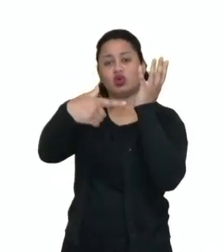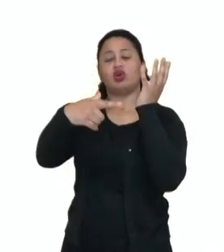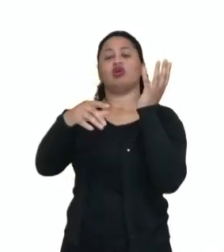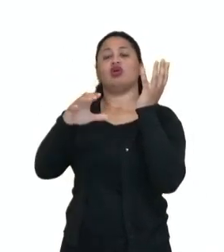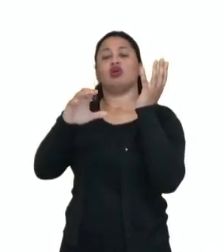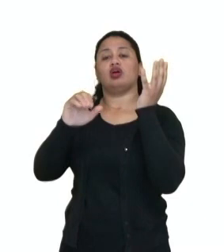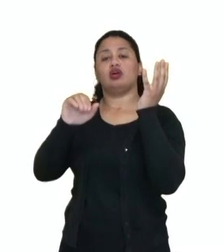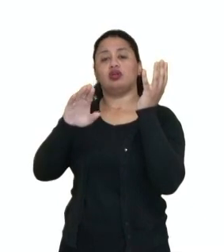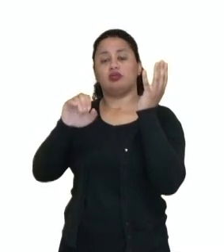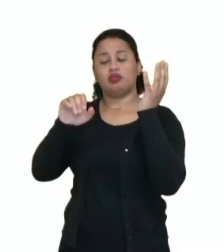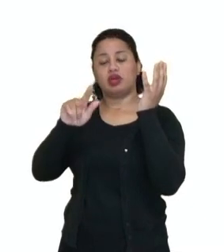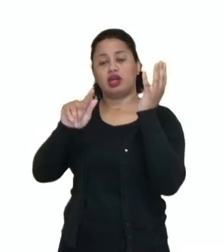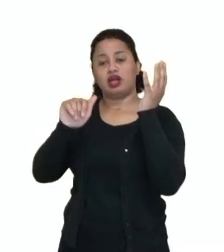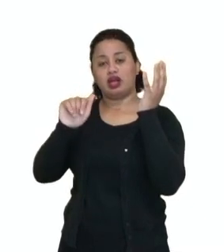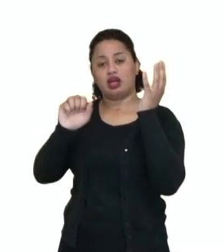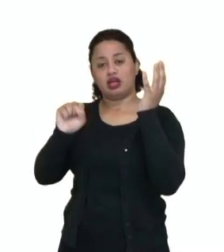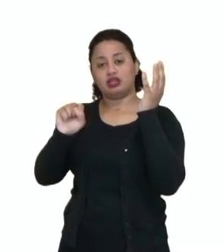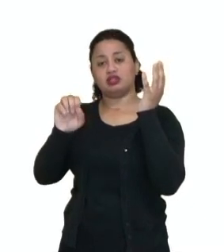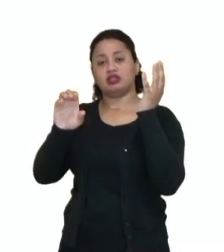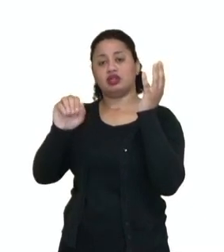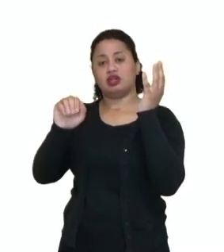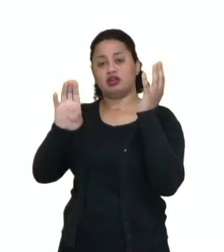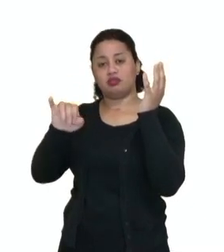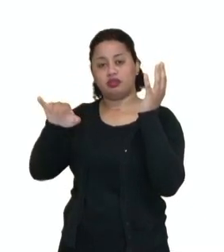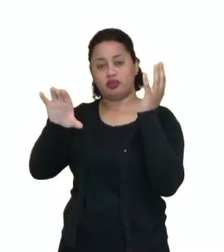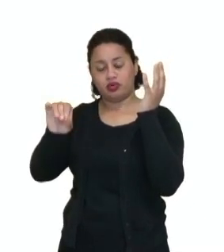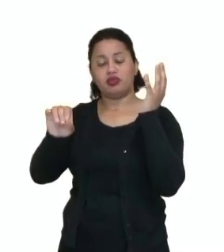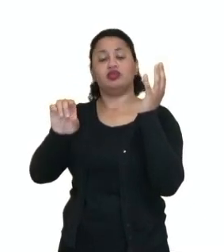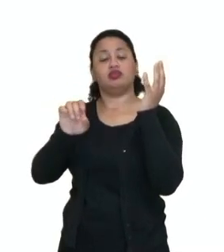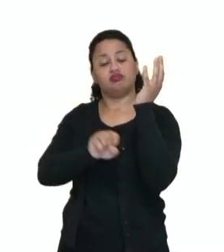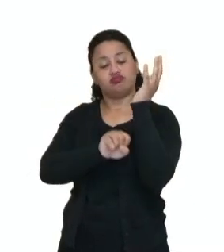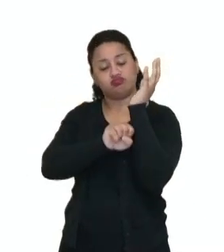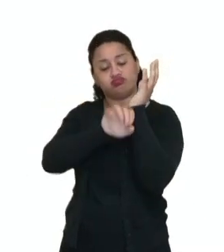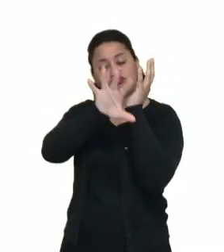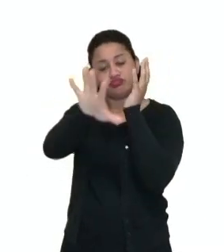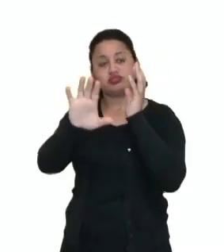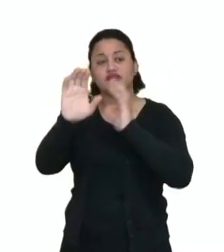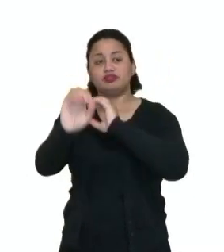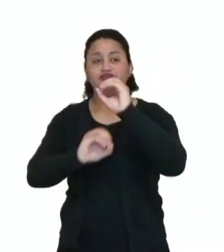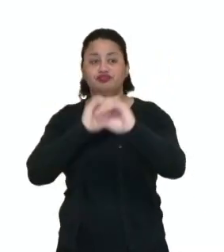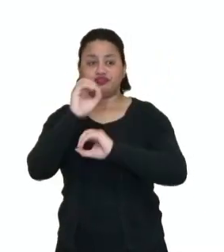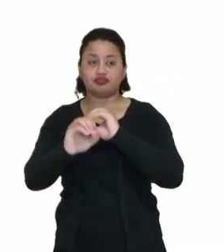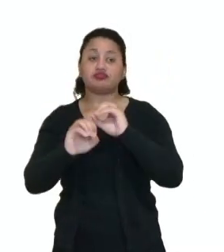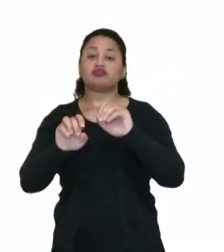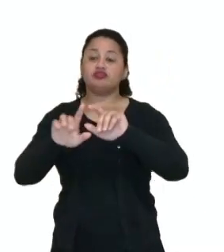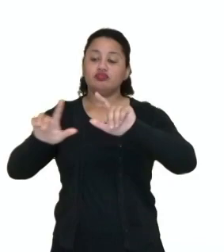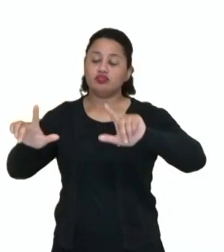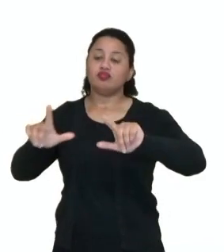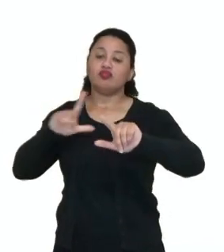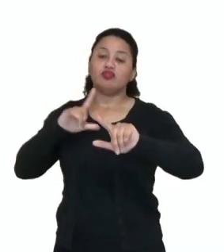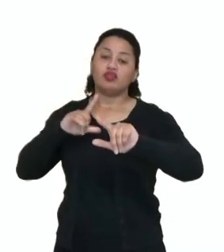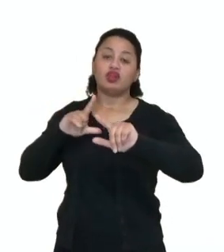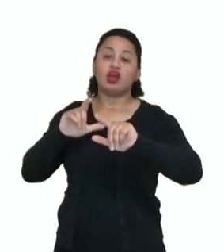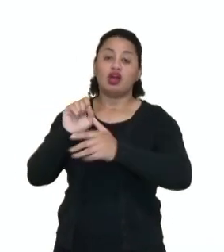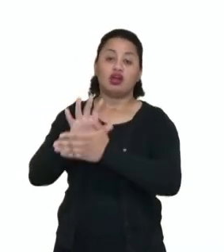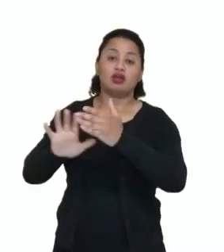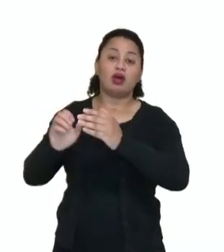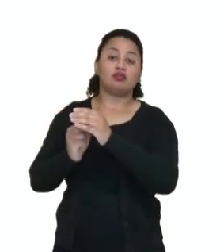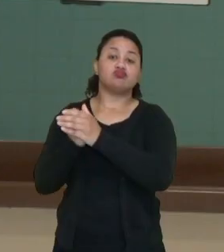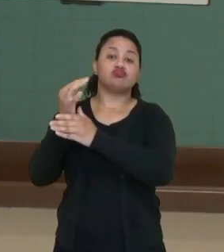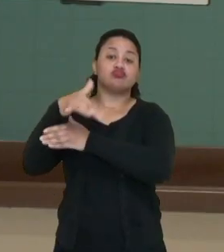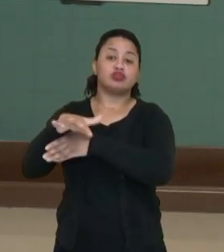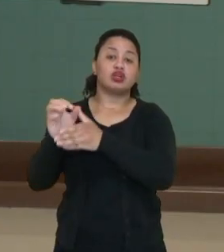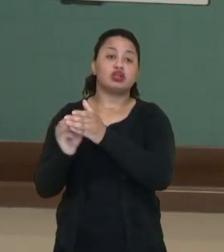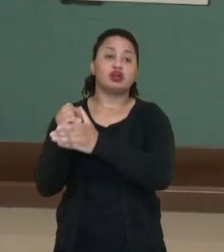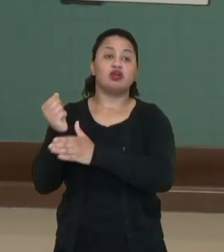carbônico, né? E por onde também é liberado o oxigênio. E aqui nós temos esse outro fenômeno, essa imagem de um vulcão, também mostrando